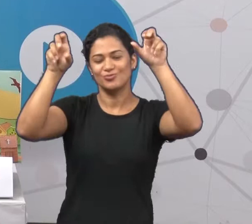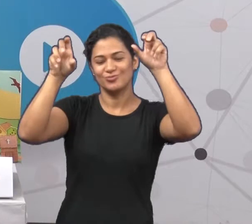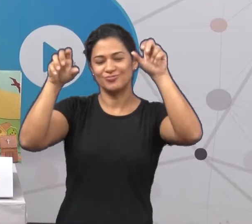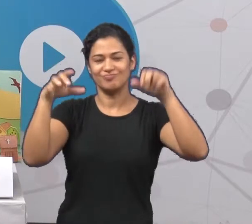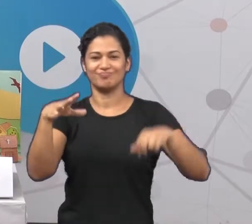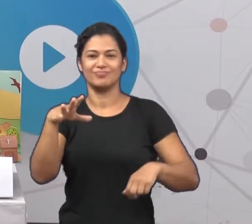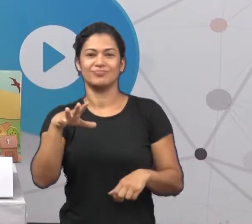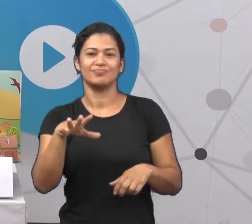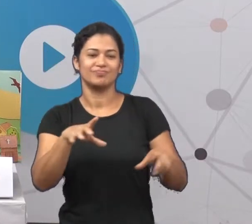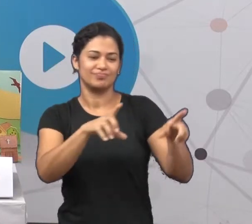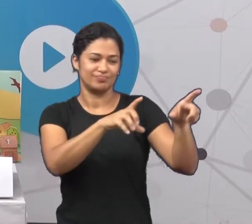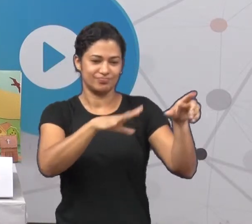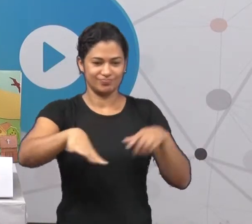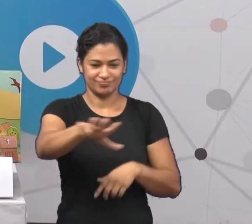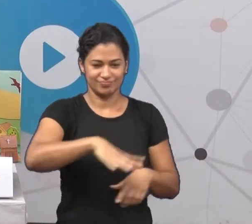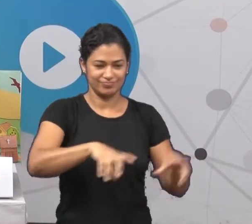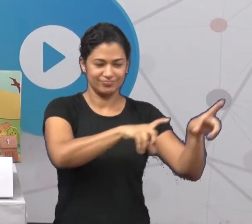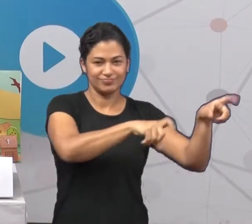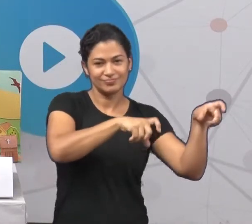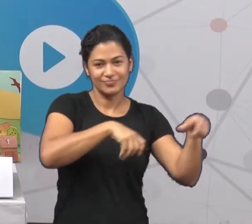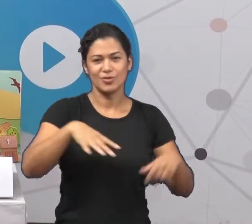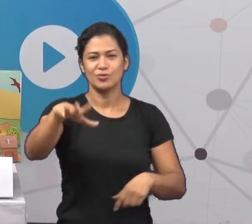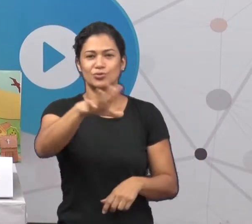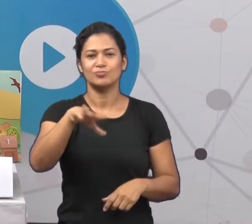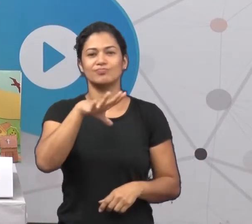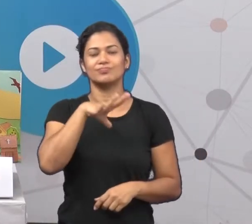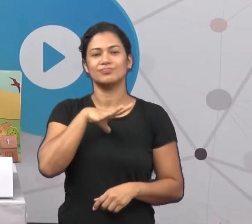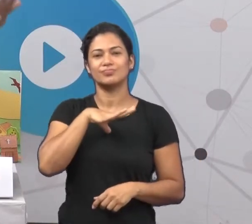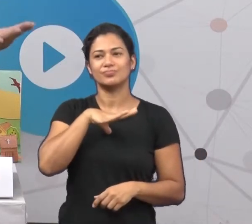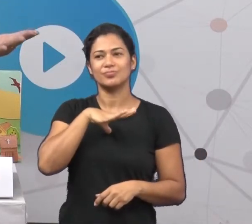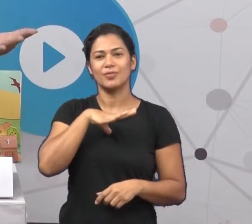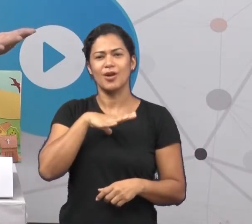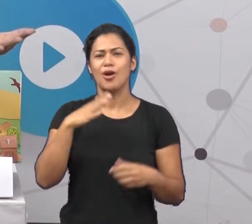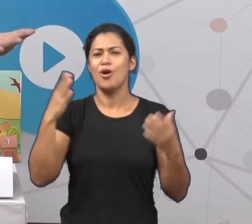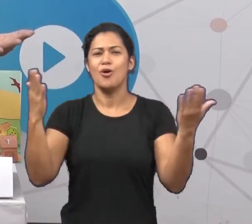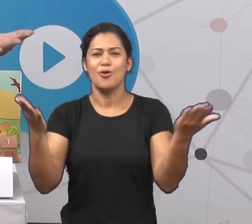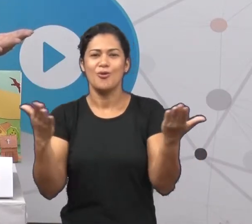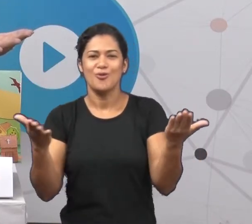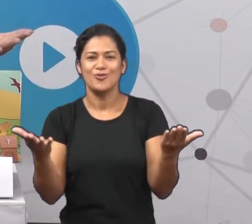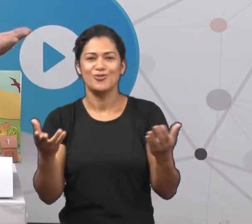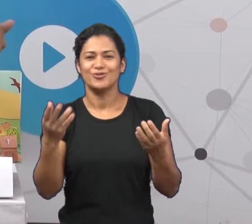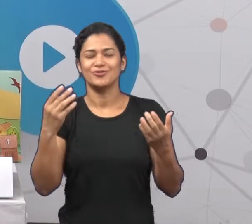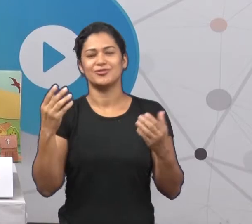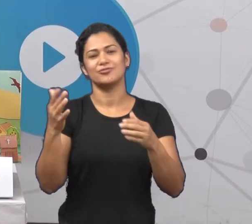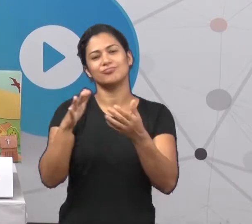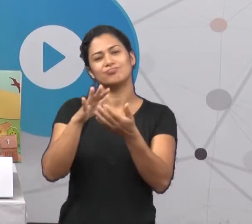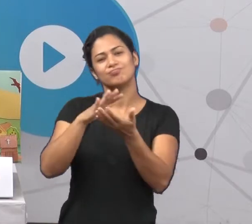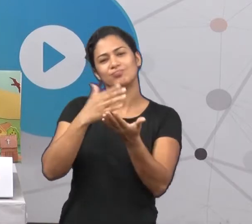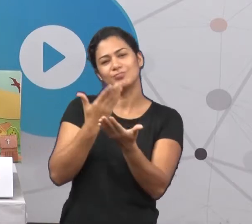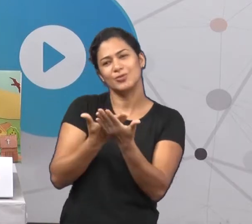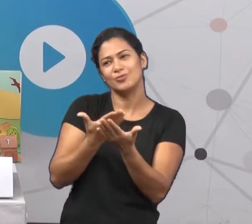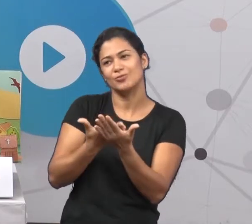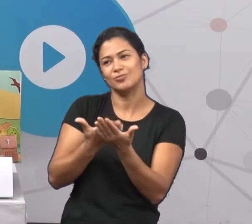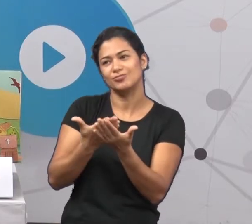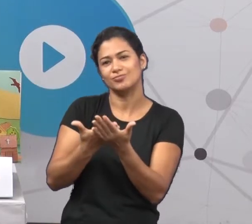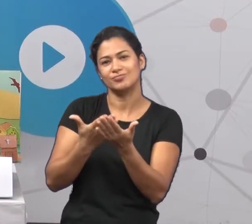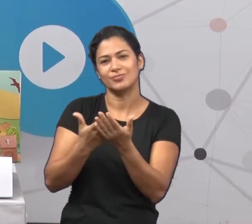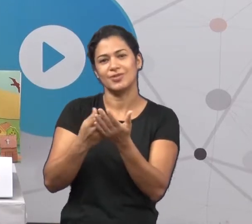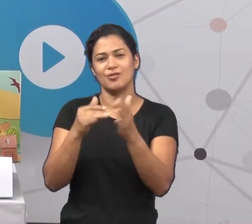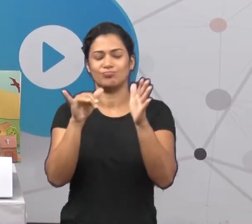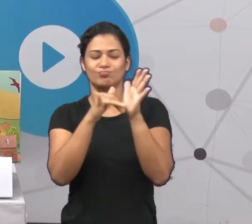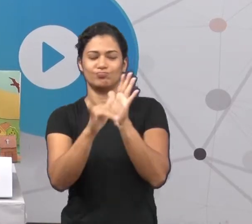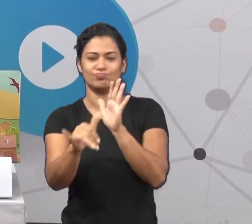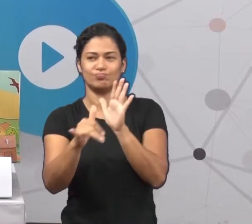Urbana. Para dar início à nossa aula de hoje, eu vou contar uma história. A história que eu vou contar é